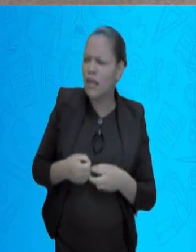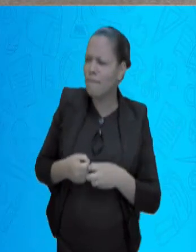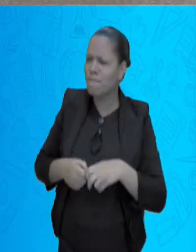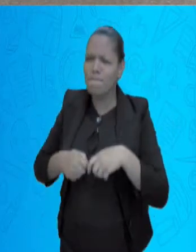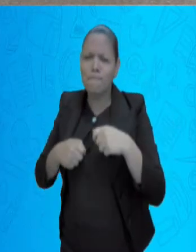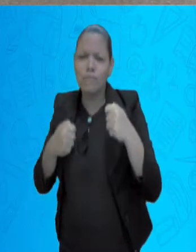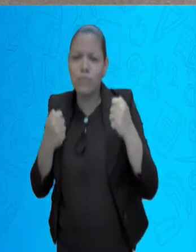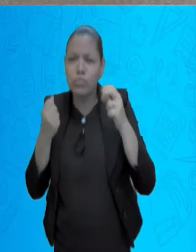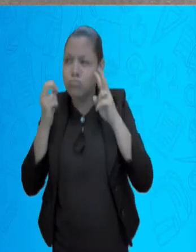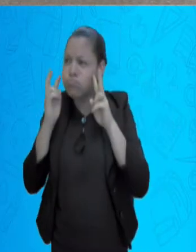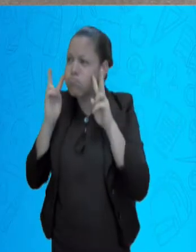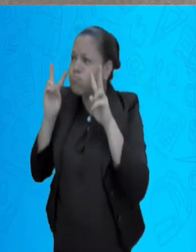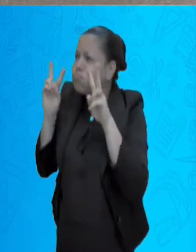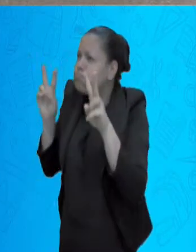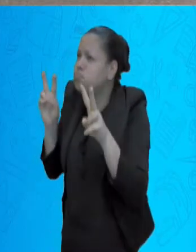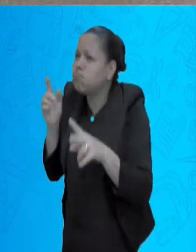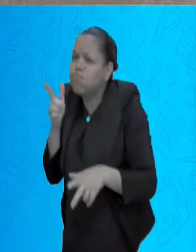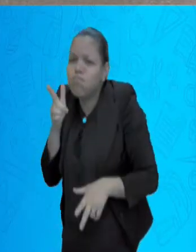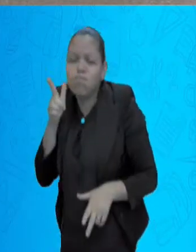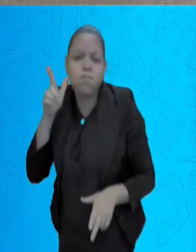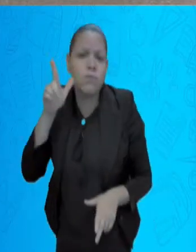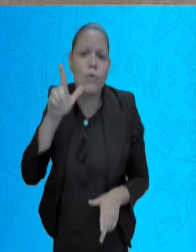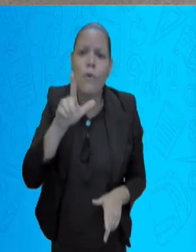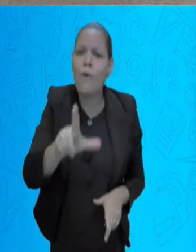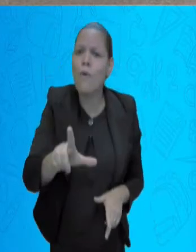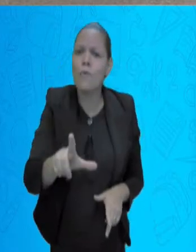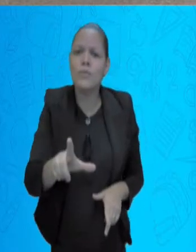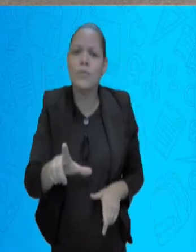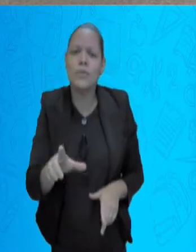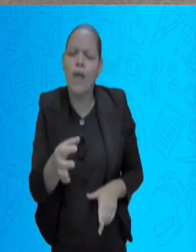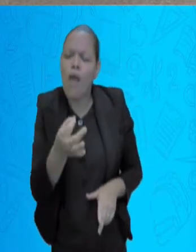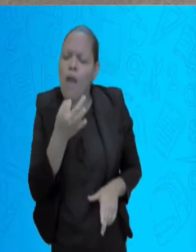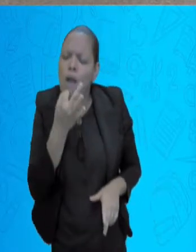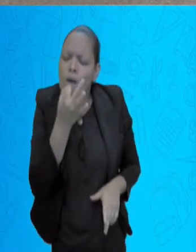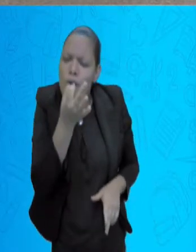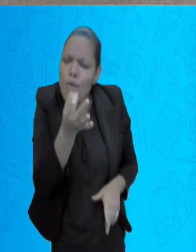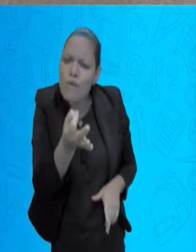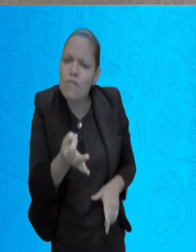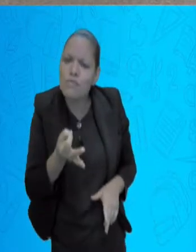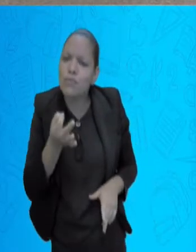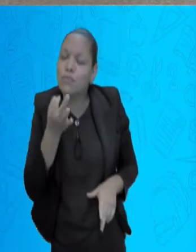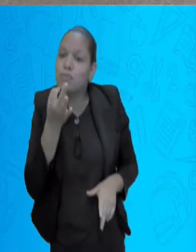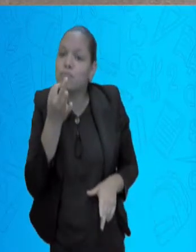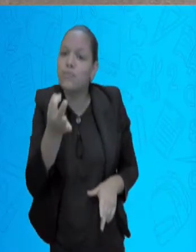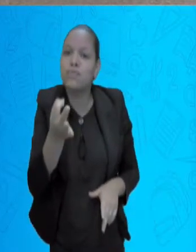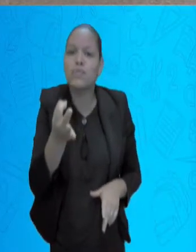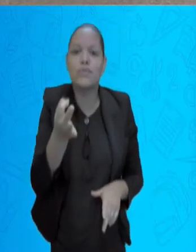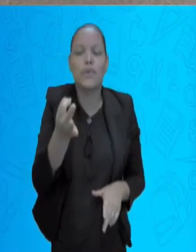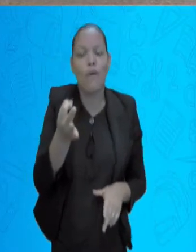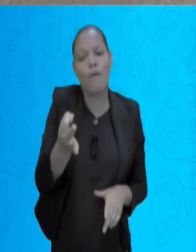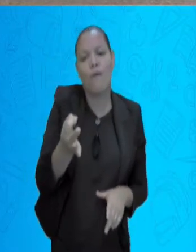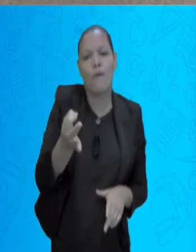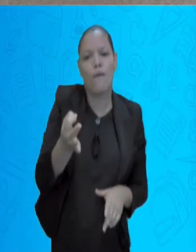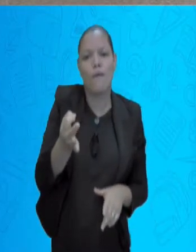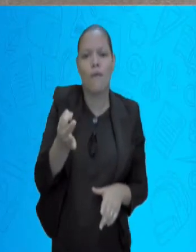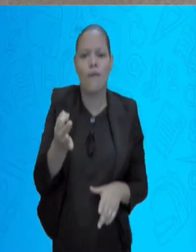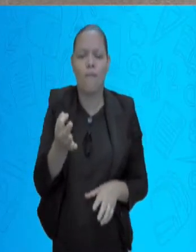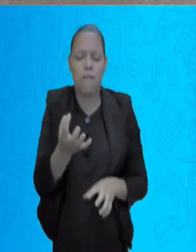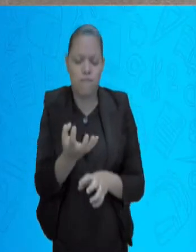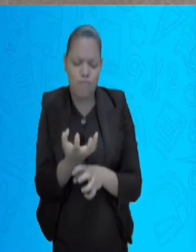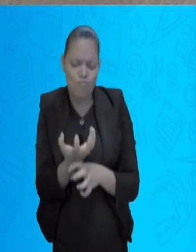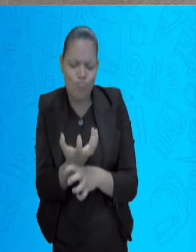ossos dos animais, através da pele dos animais. E esses instrumentos que